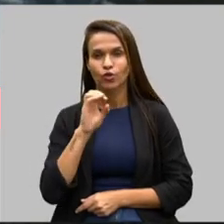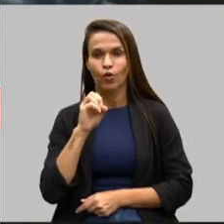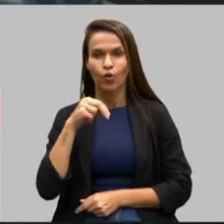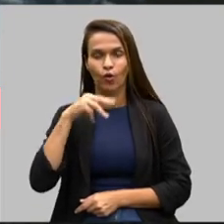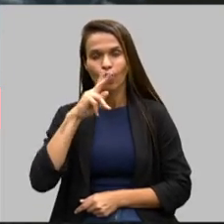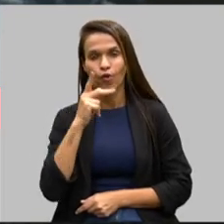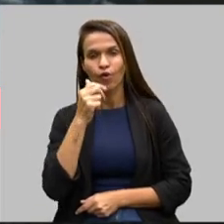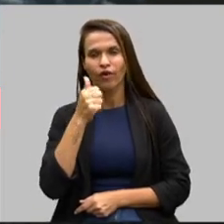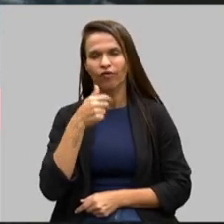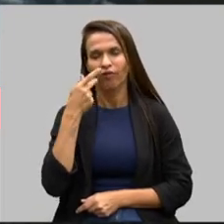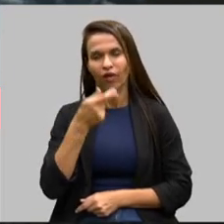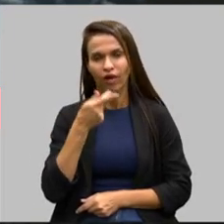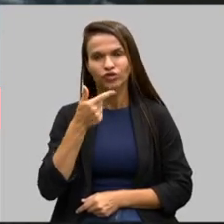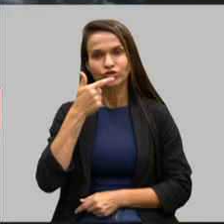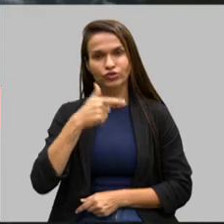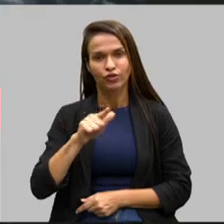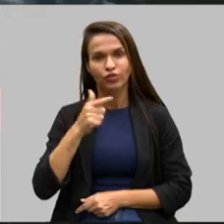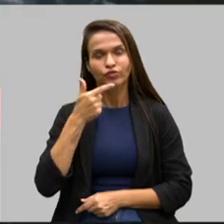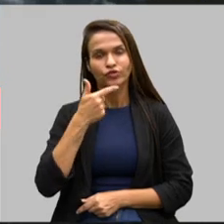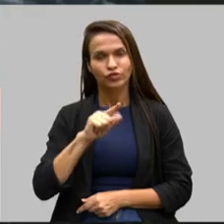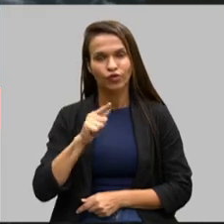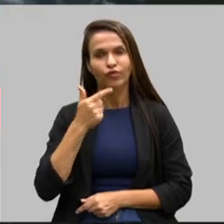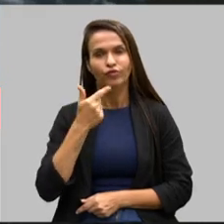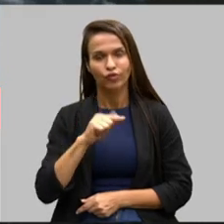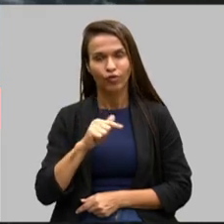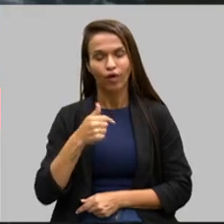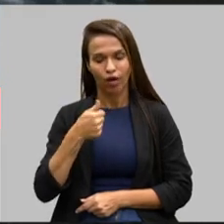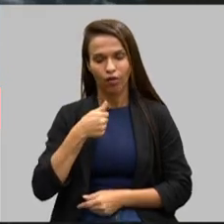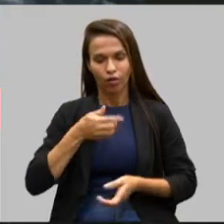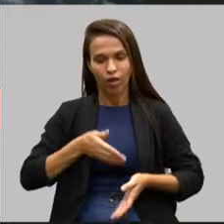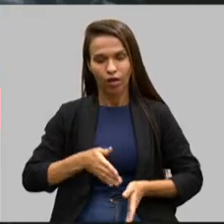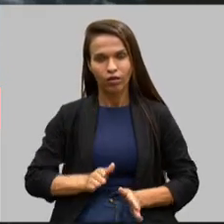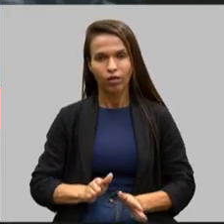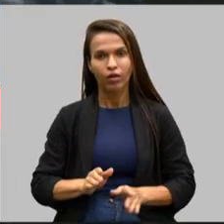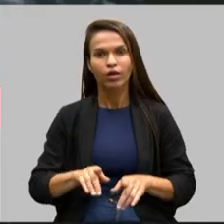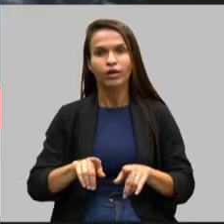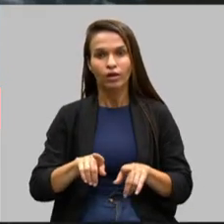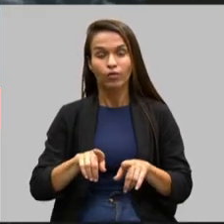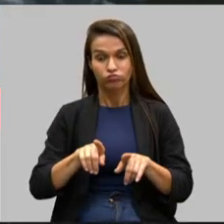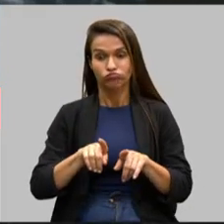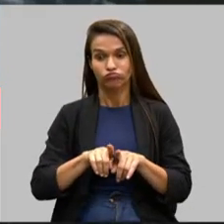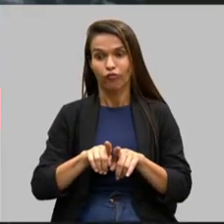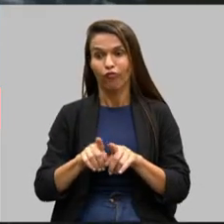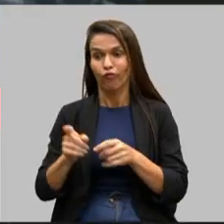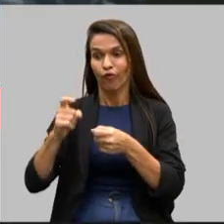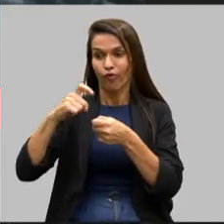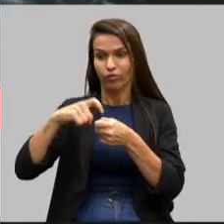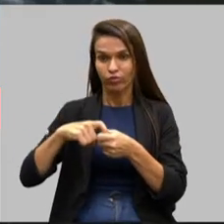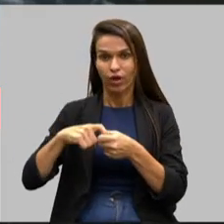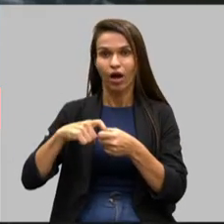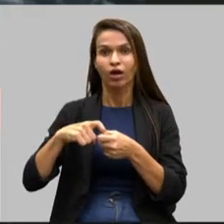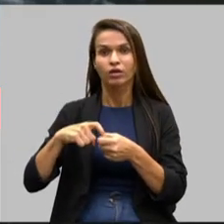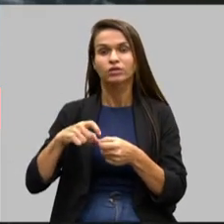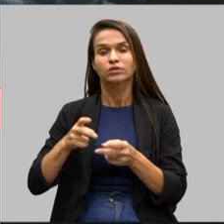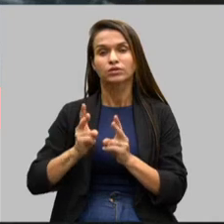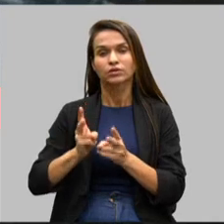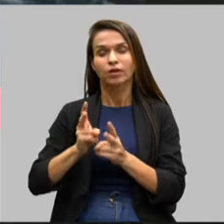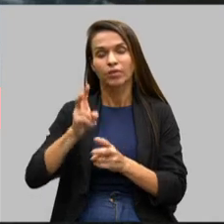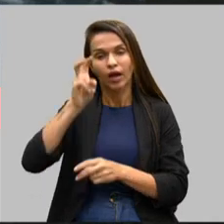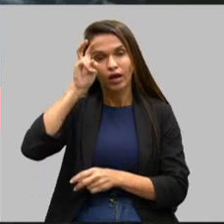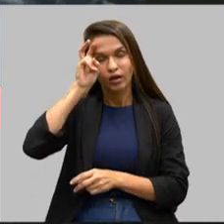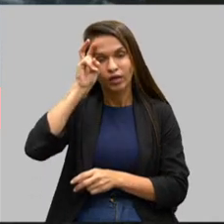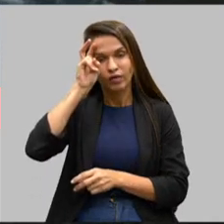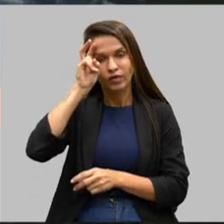pouco de Jequitinhonha, de onde eu vim e para onde eu vou daqui a pouco, todas as quintas-feiras, para onde